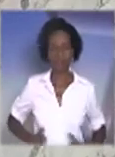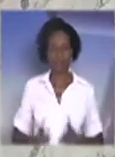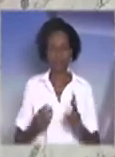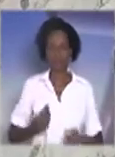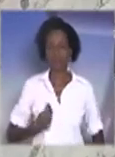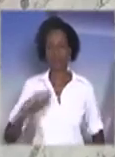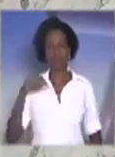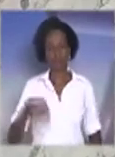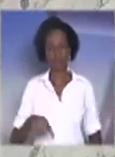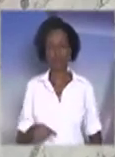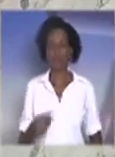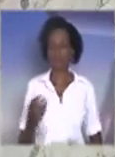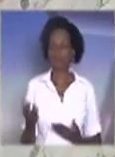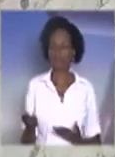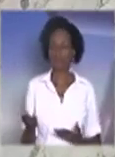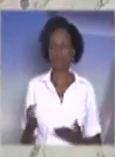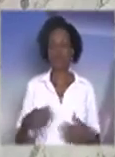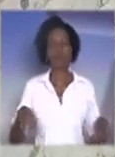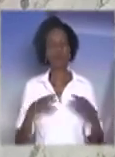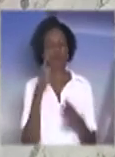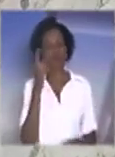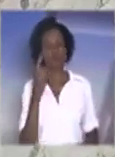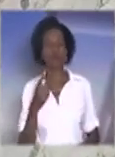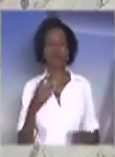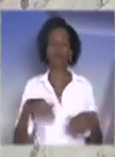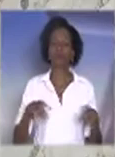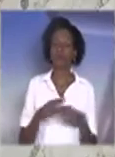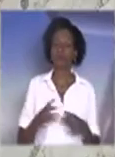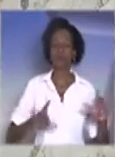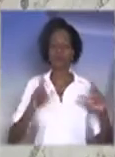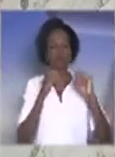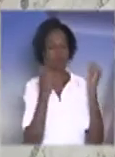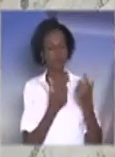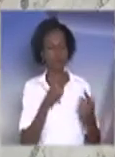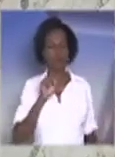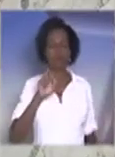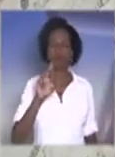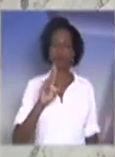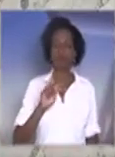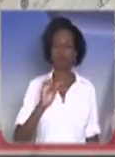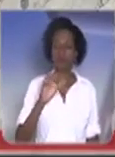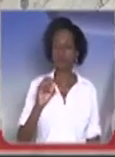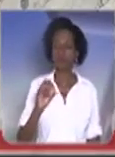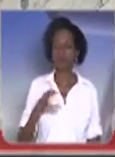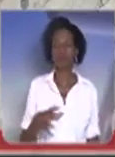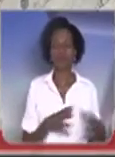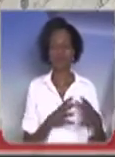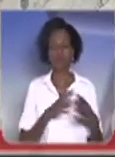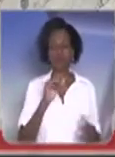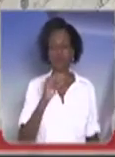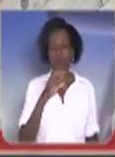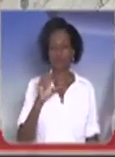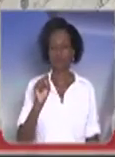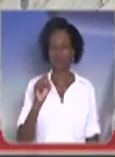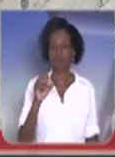senhores deputados, senhores aqui da TV Alesp, Sérgio, os demais aqui, senhores assessores, funcionários